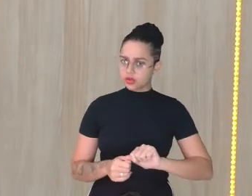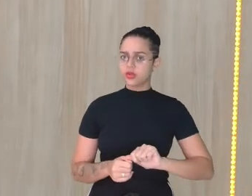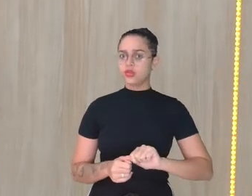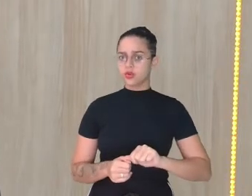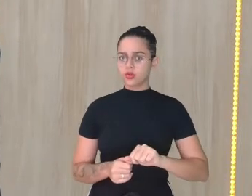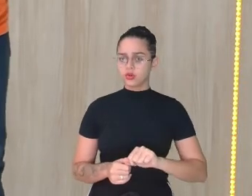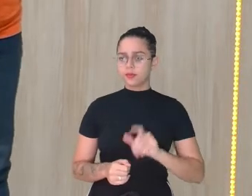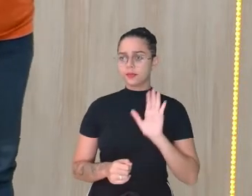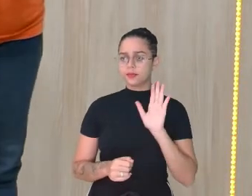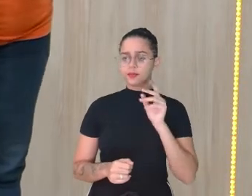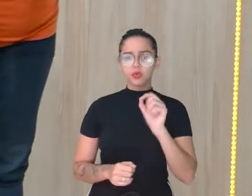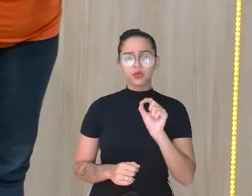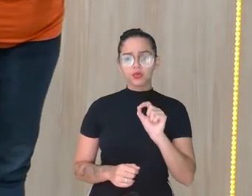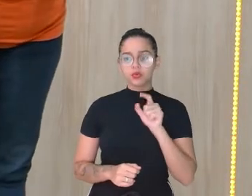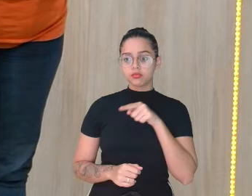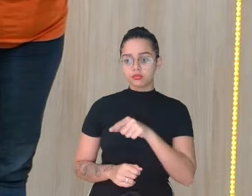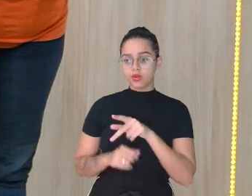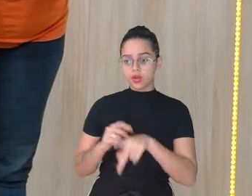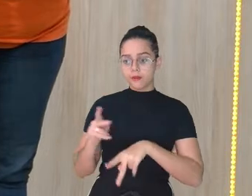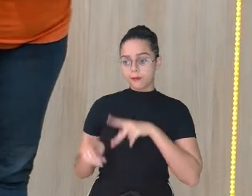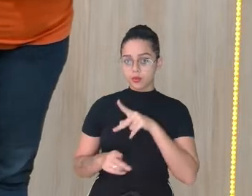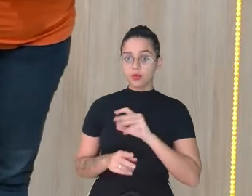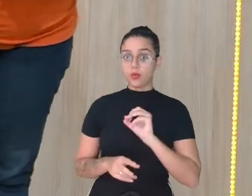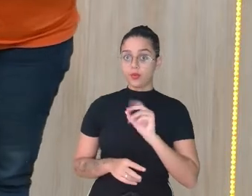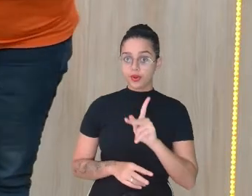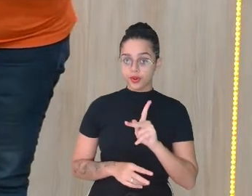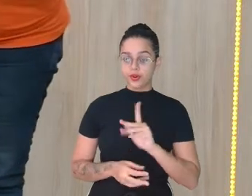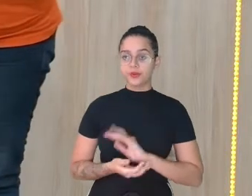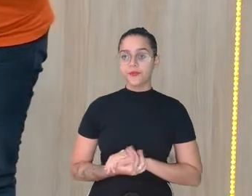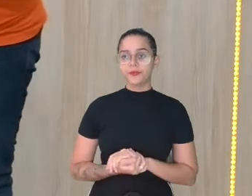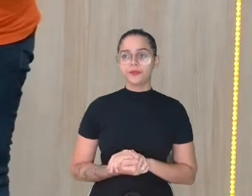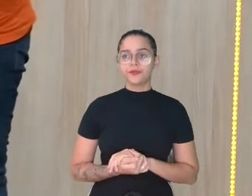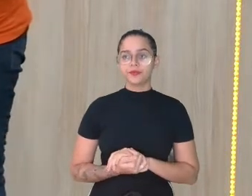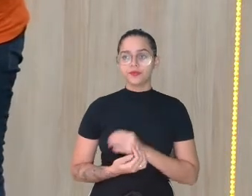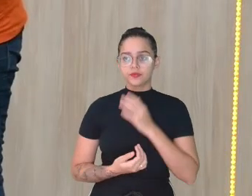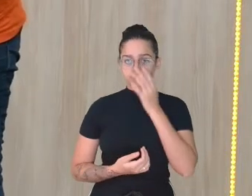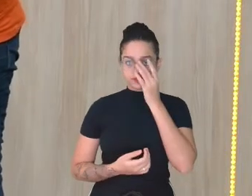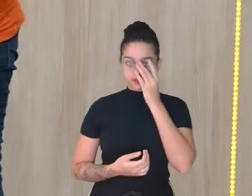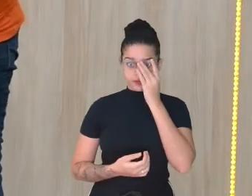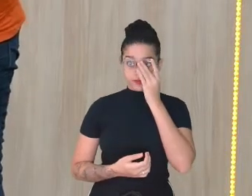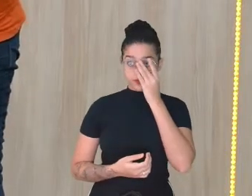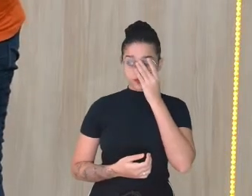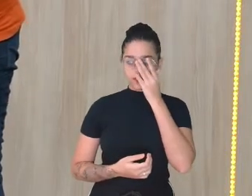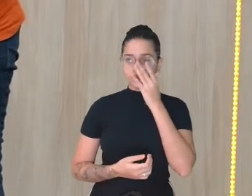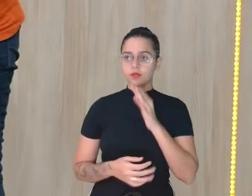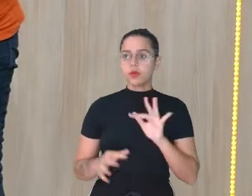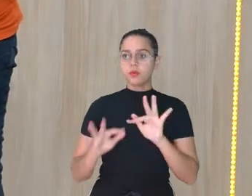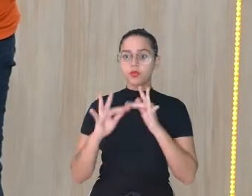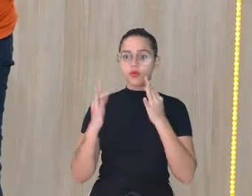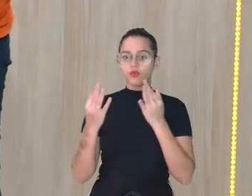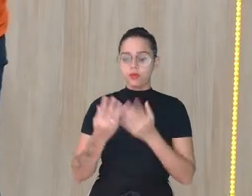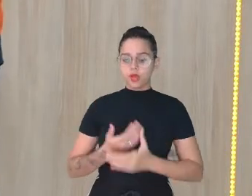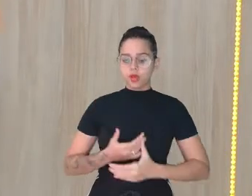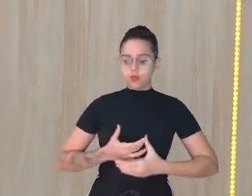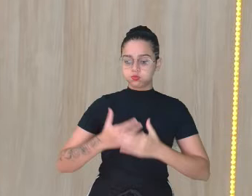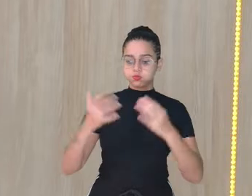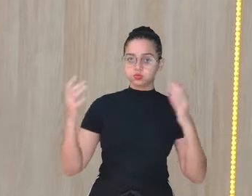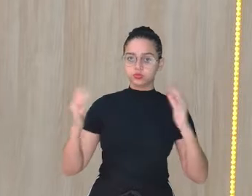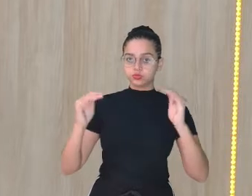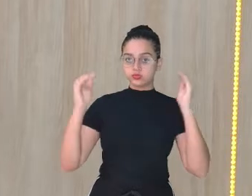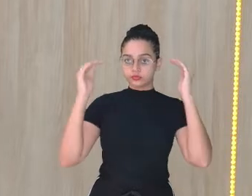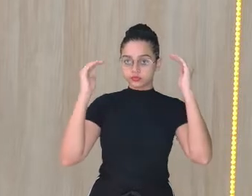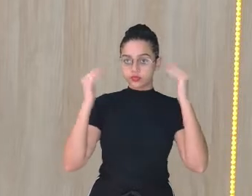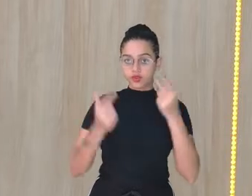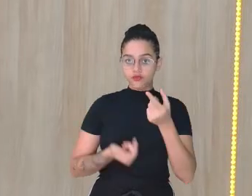aquele público, ok? Para uma família gigante de alto